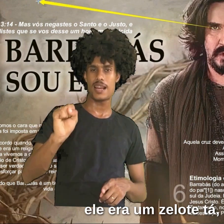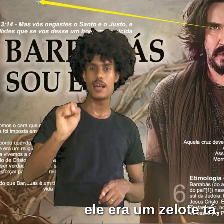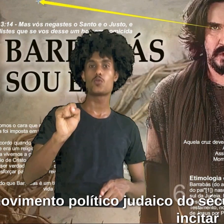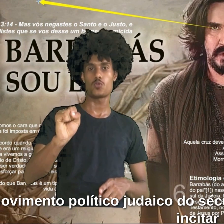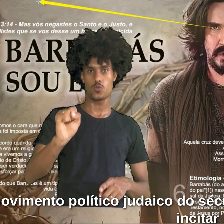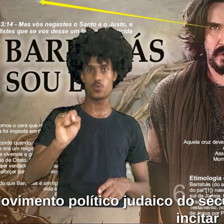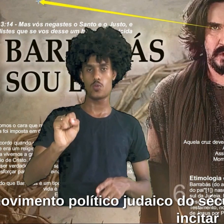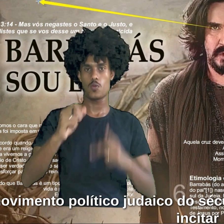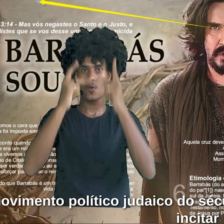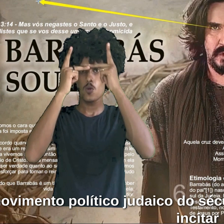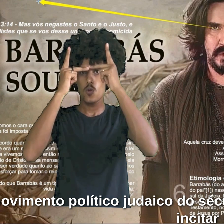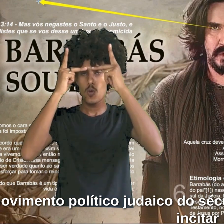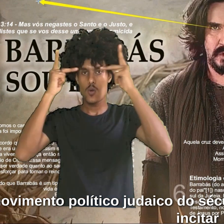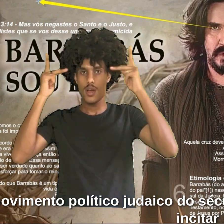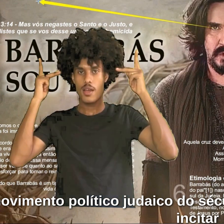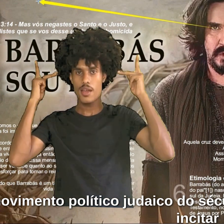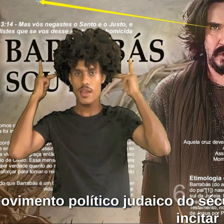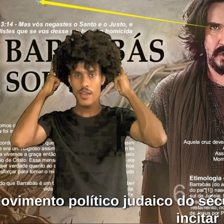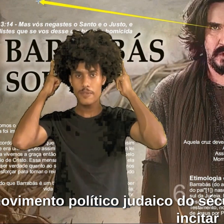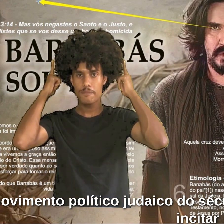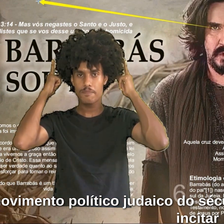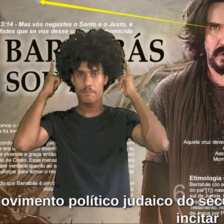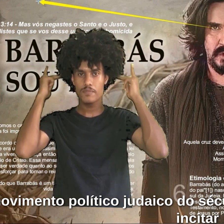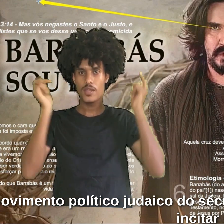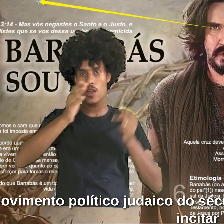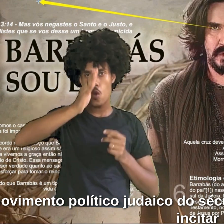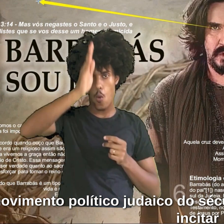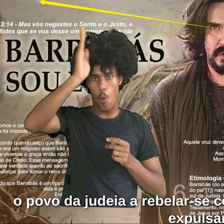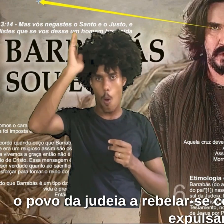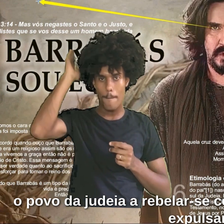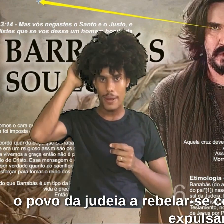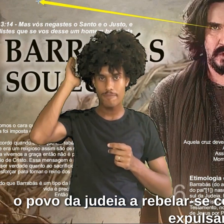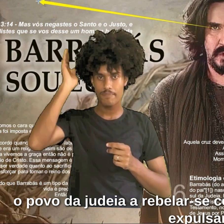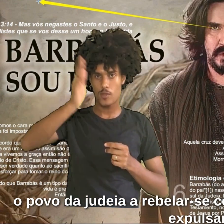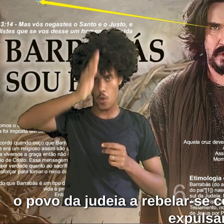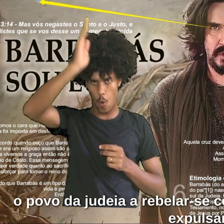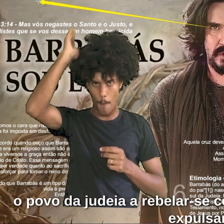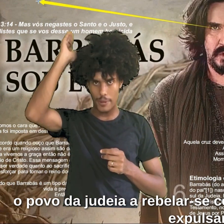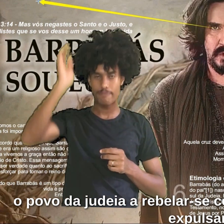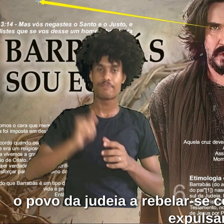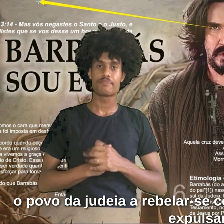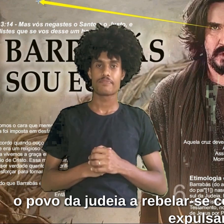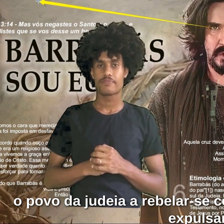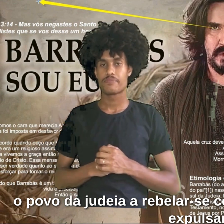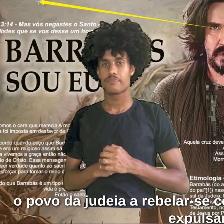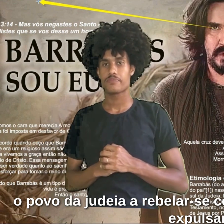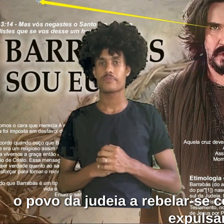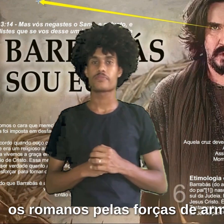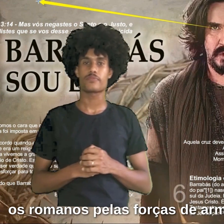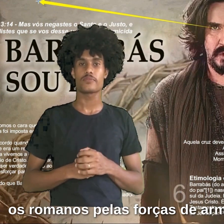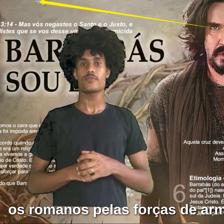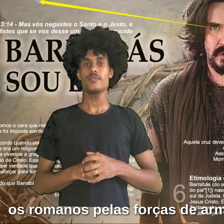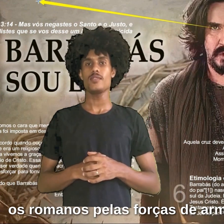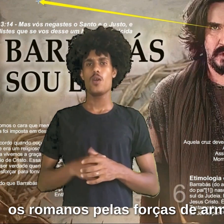Zelote era um movimento político judaico do século I que procurava incitar o povo da Judéia a rebelar-se contra o Império Romano e expulsar os